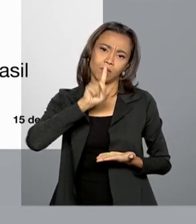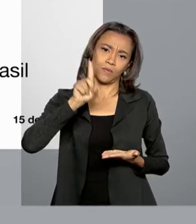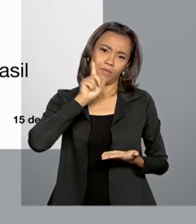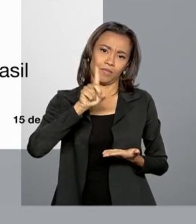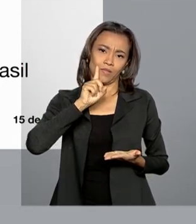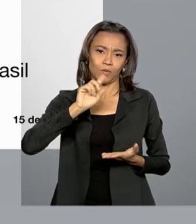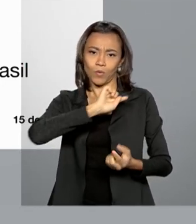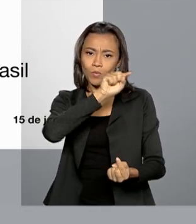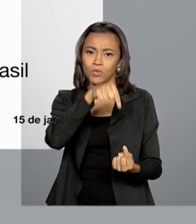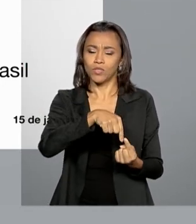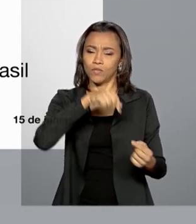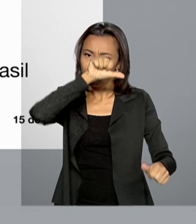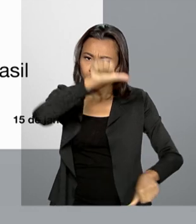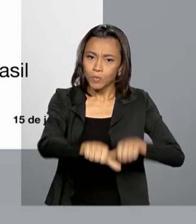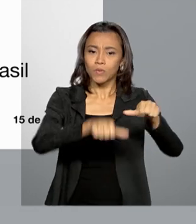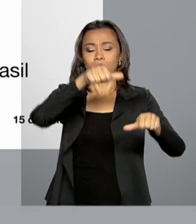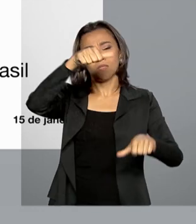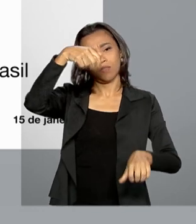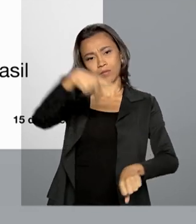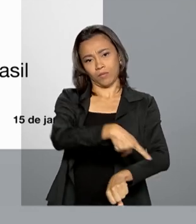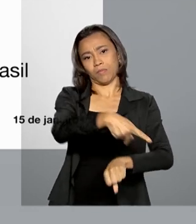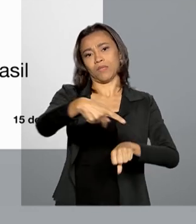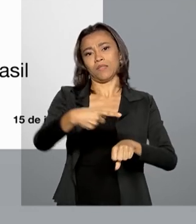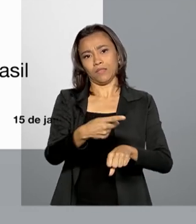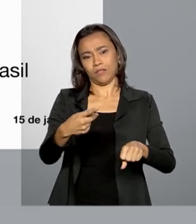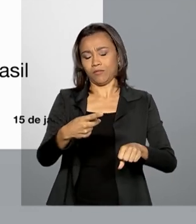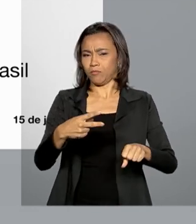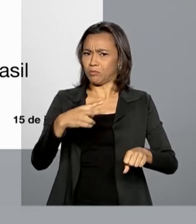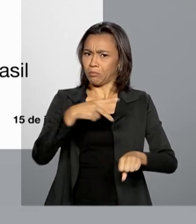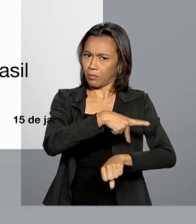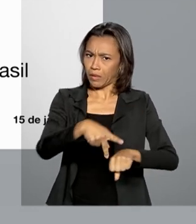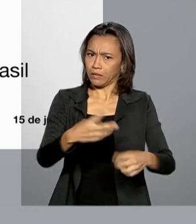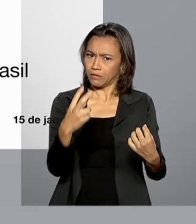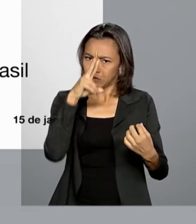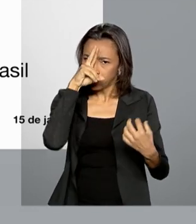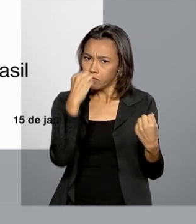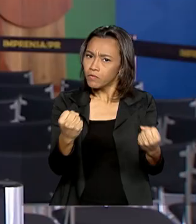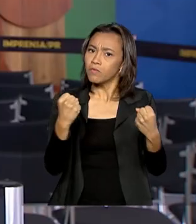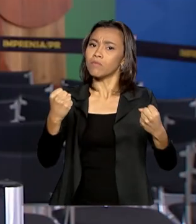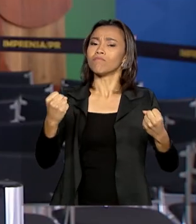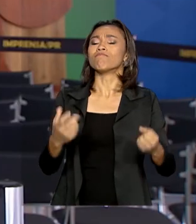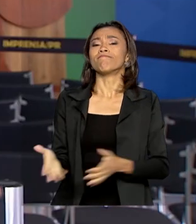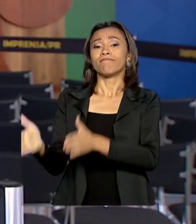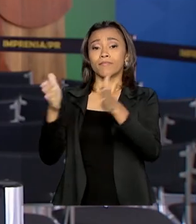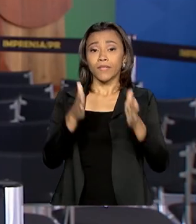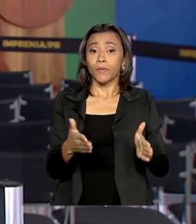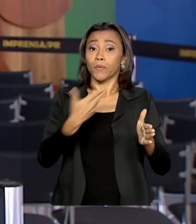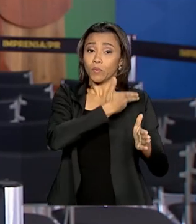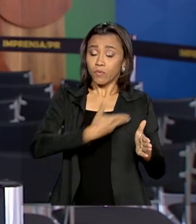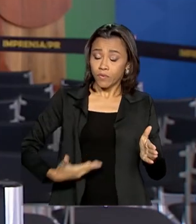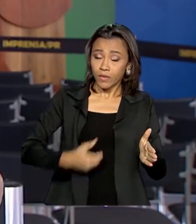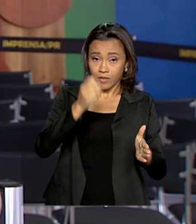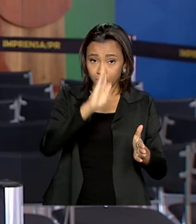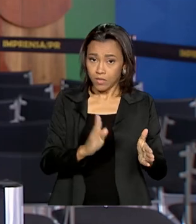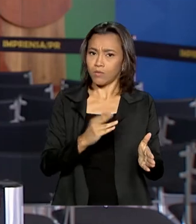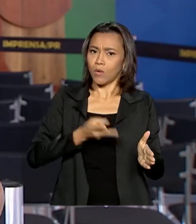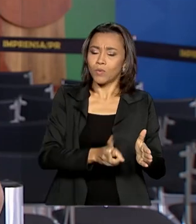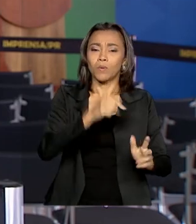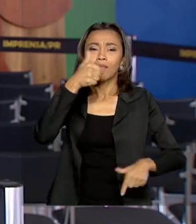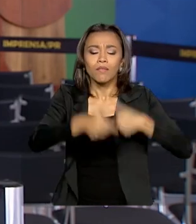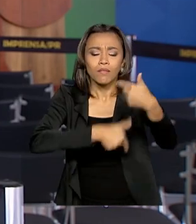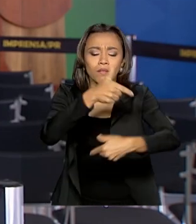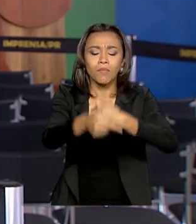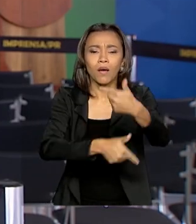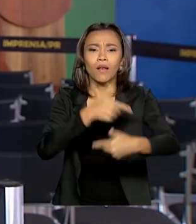transformação do país numa grande nação. A embaixada americana também reconheceu que o governo brasileiro está trabalhando para alinhar as